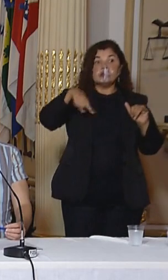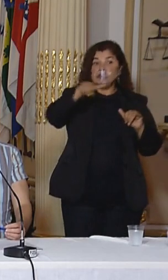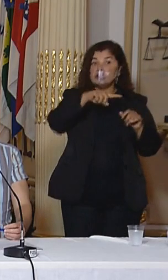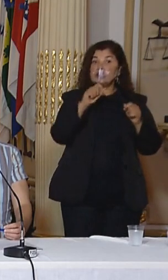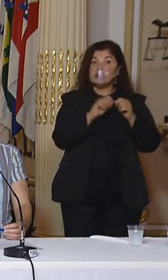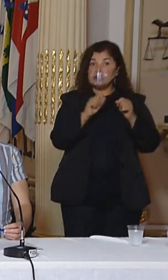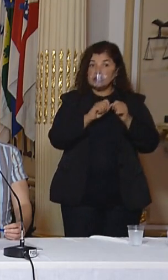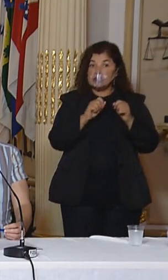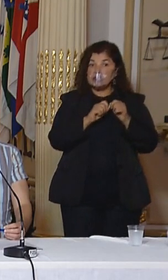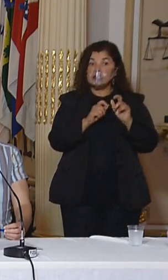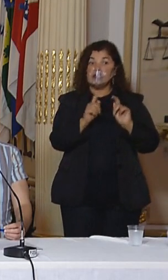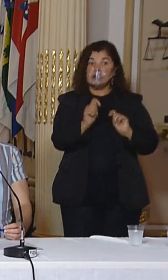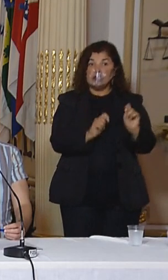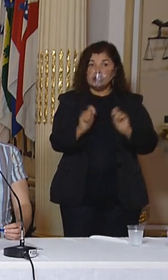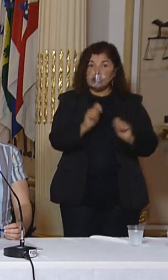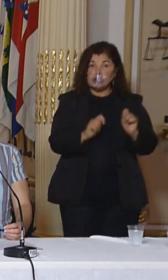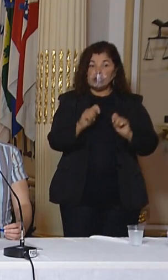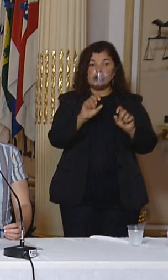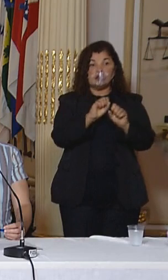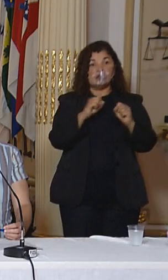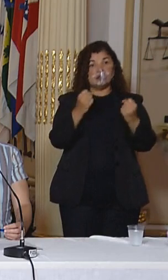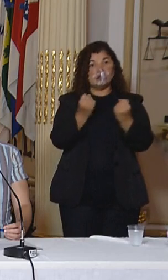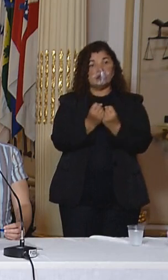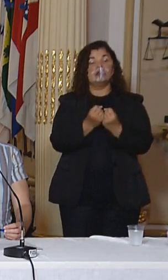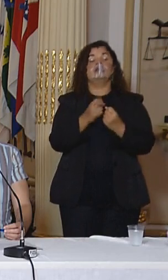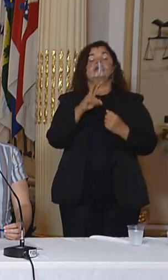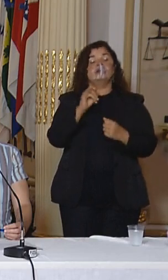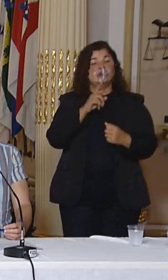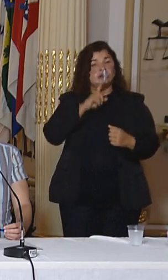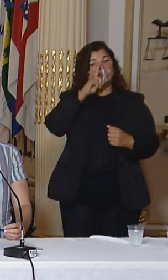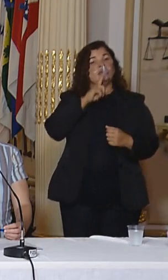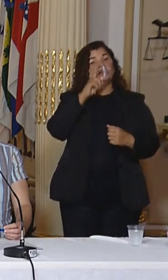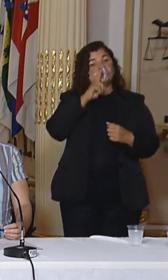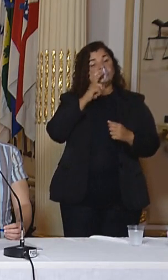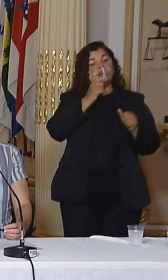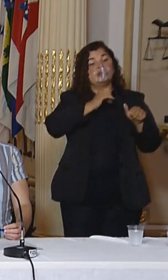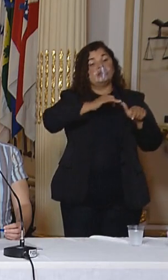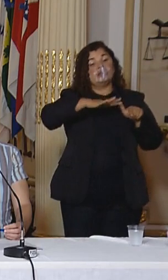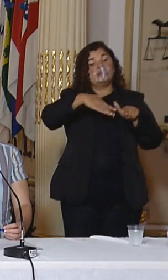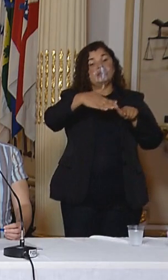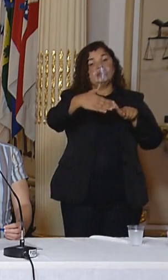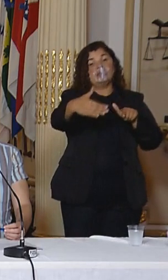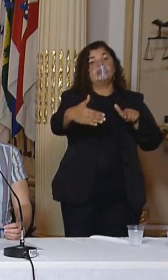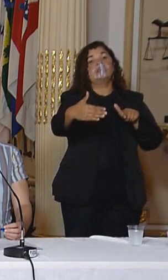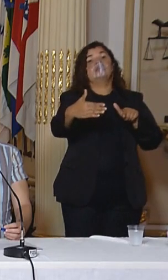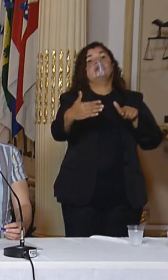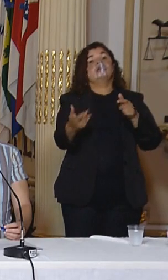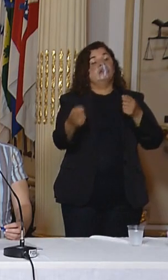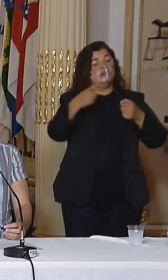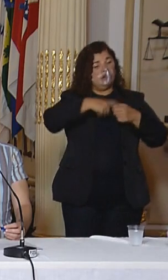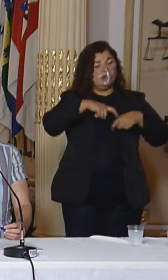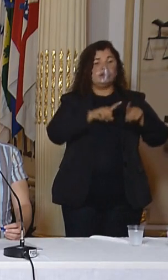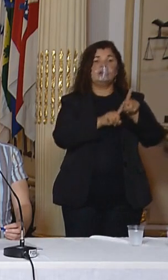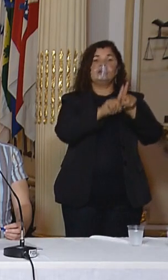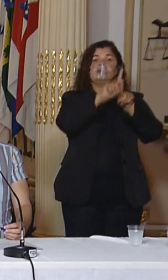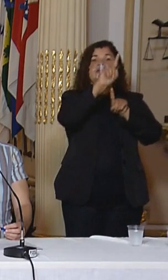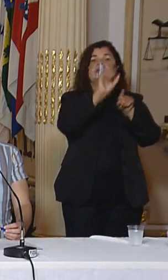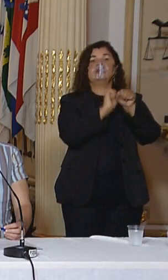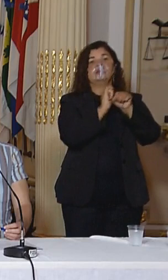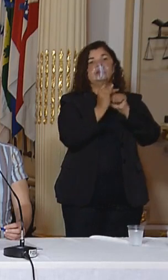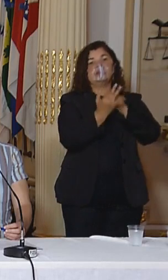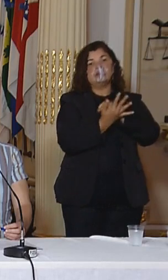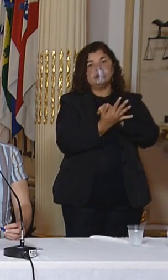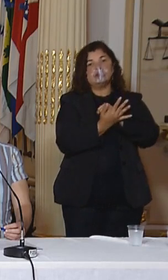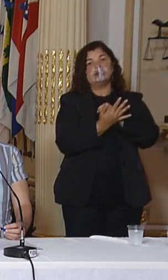isso, enquanto sociedade como um todo, há um risco grande de daqui a algumas semanas o número de casos voltar a subir no